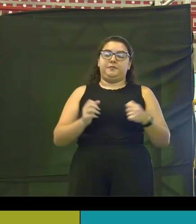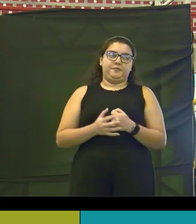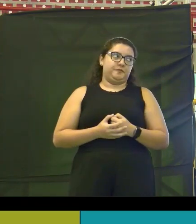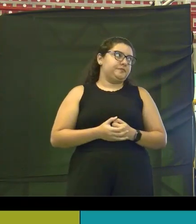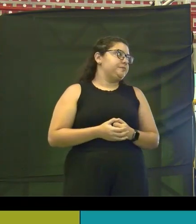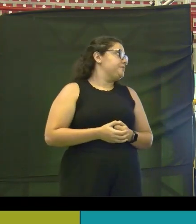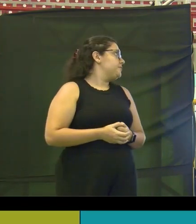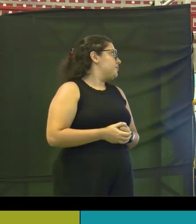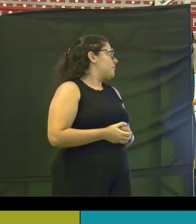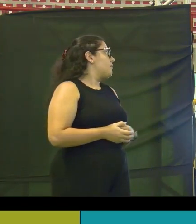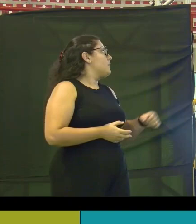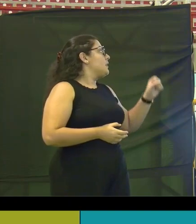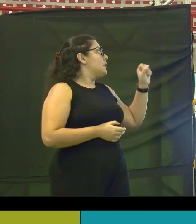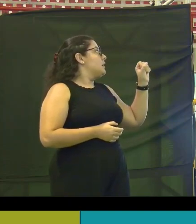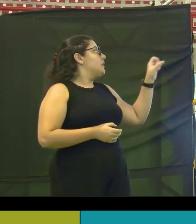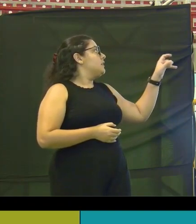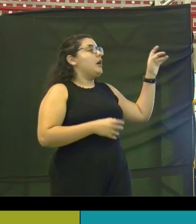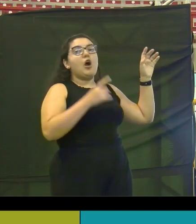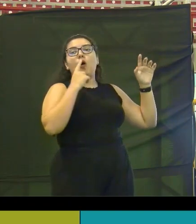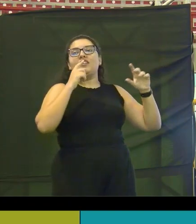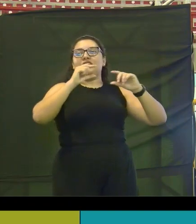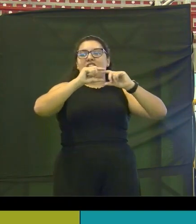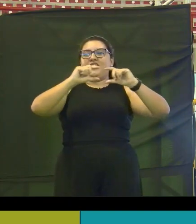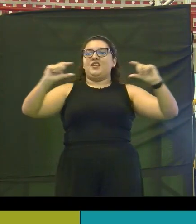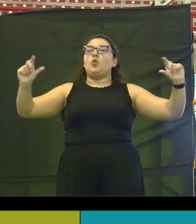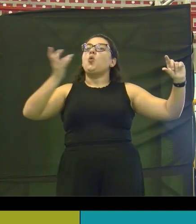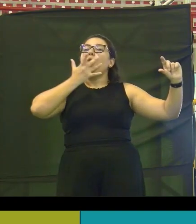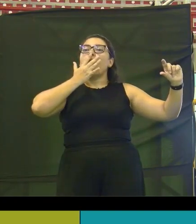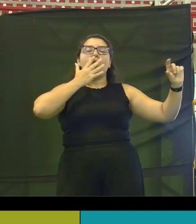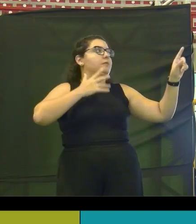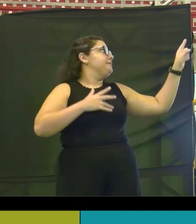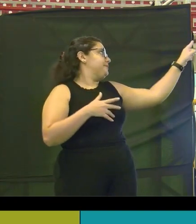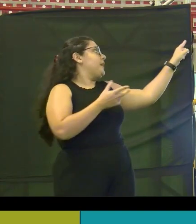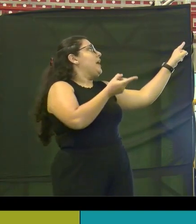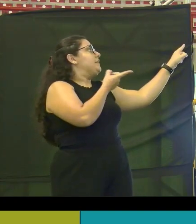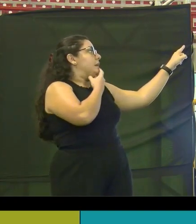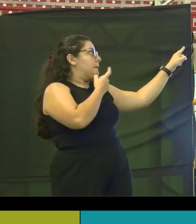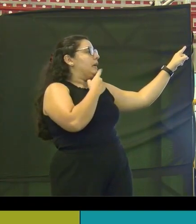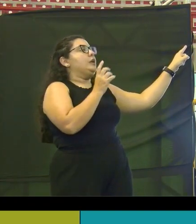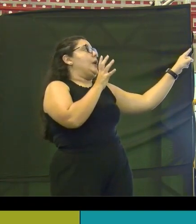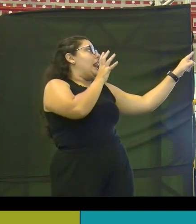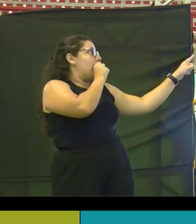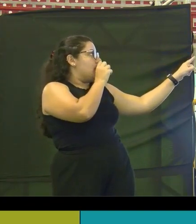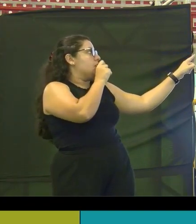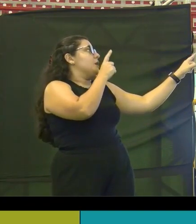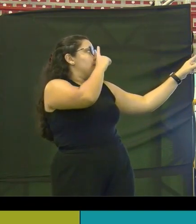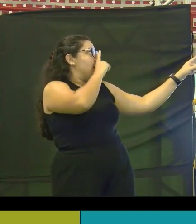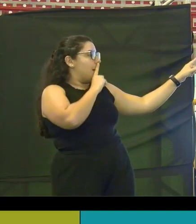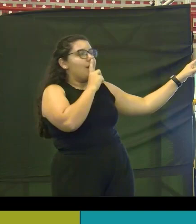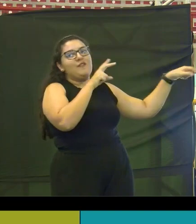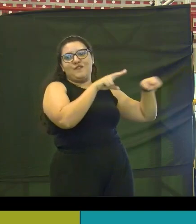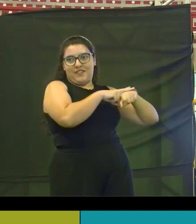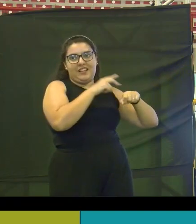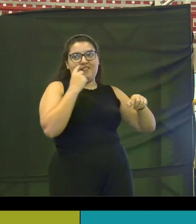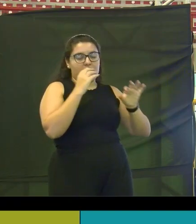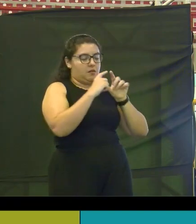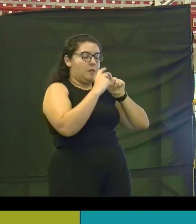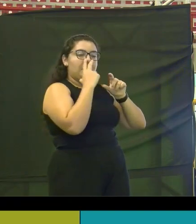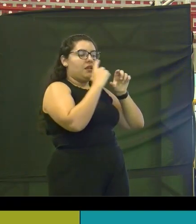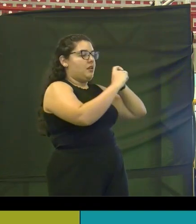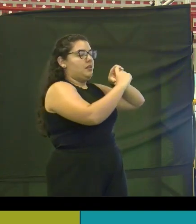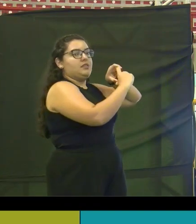Proporcionais. Quando eu pego o comprimento de onda máximo, ou melhor, a frequência máxima, eu tenho o comprimento de